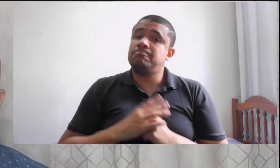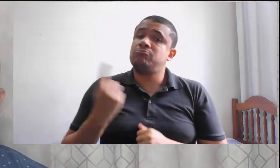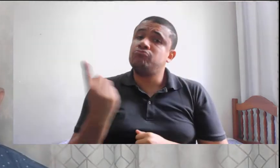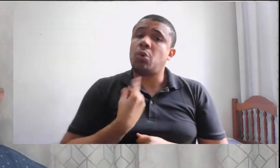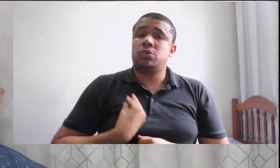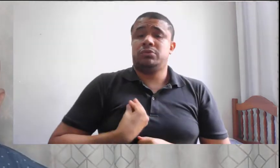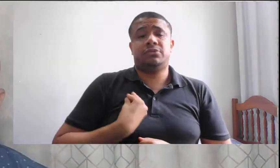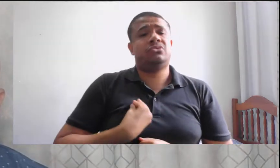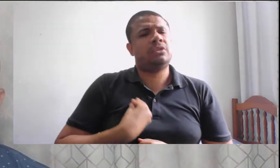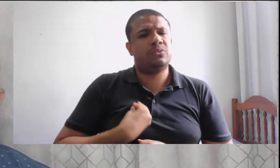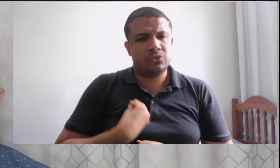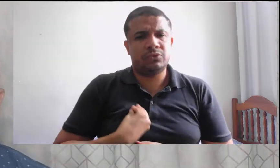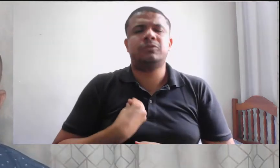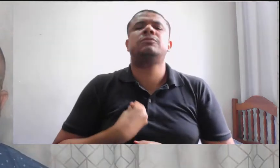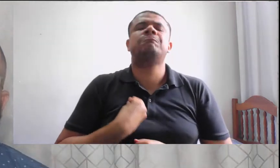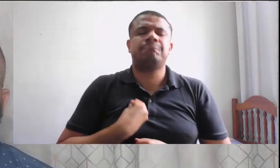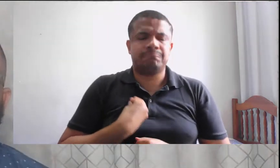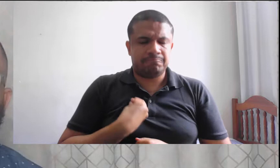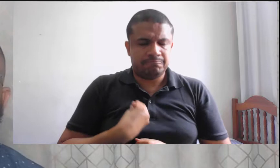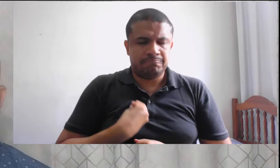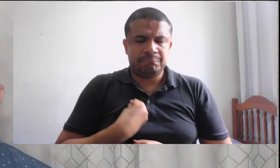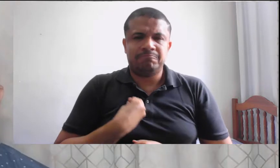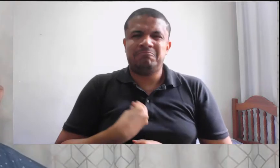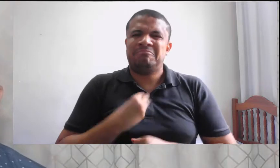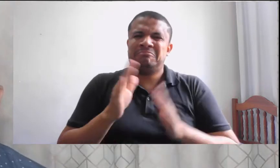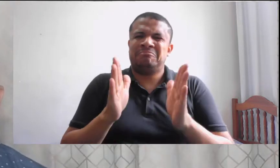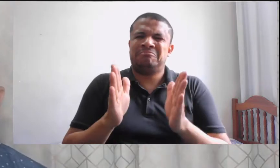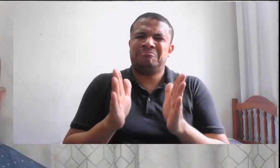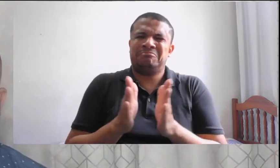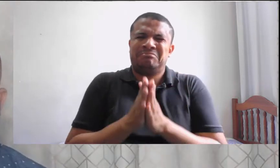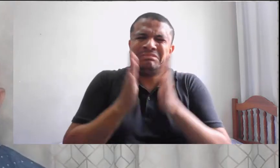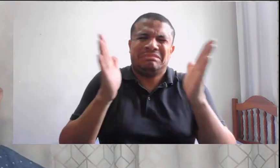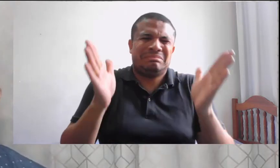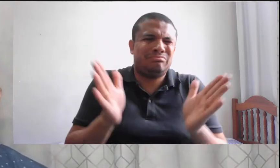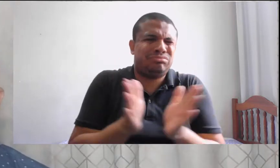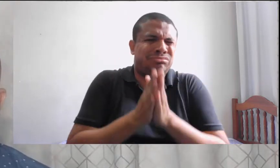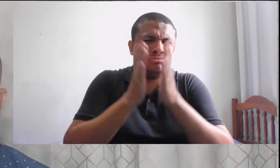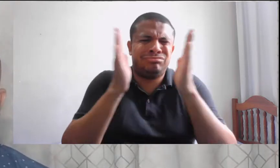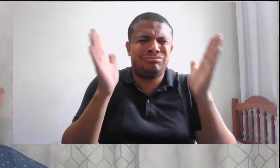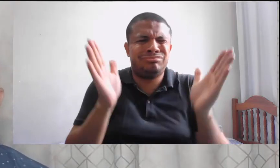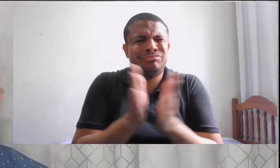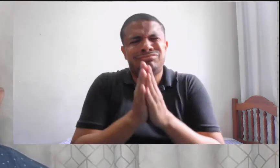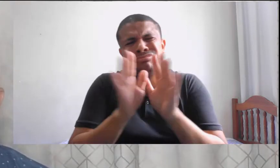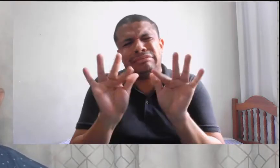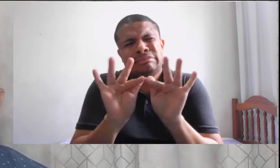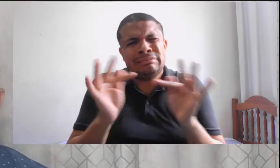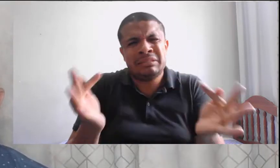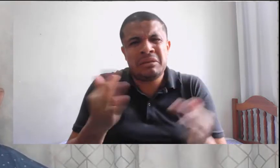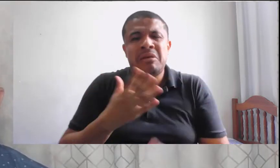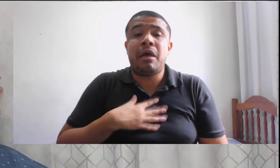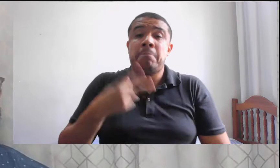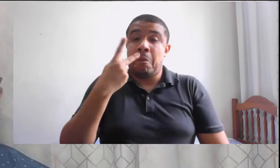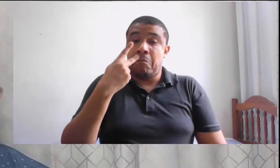nós vivemos ali, nessa profunda miséria. Meu pai era